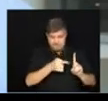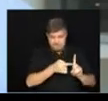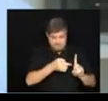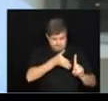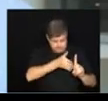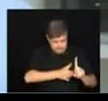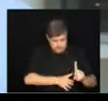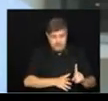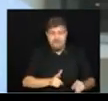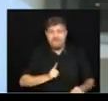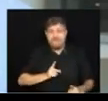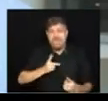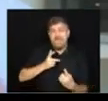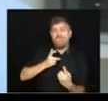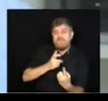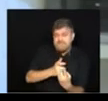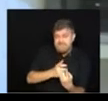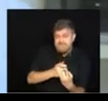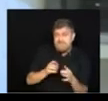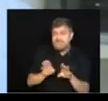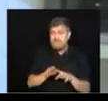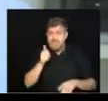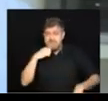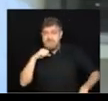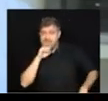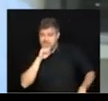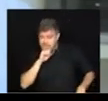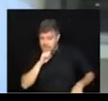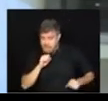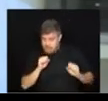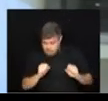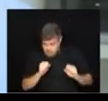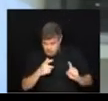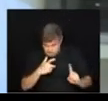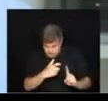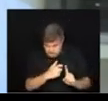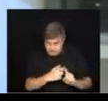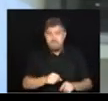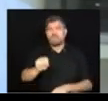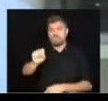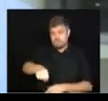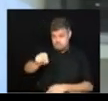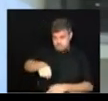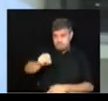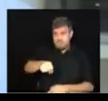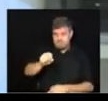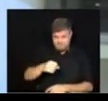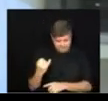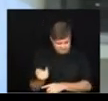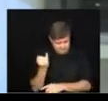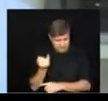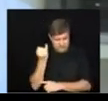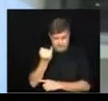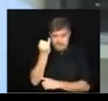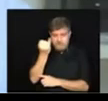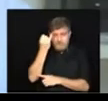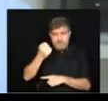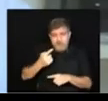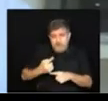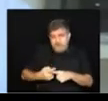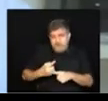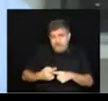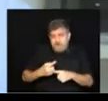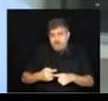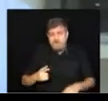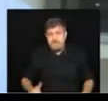com a questão da vacina, a mãe deve receber ou não a vacina. Isso é muito importante também, porque